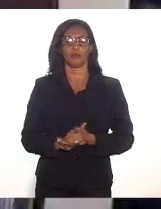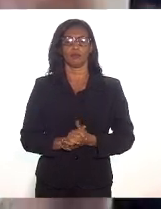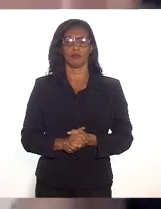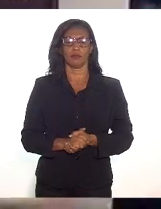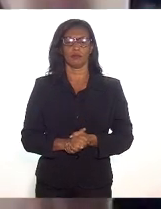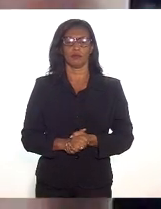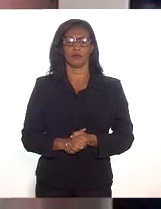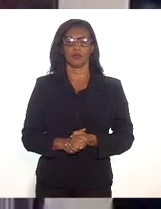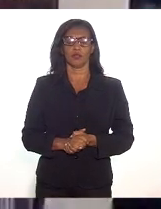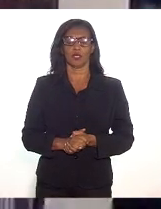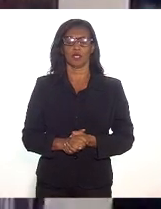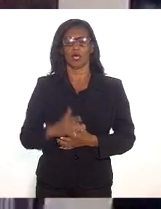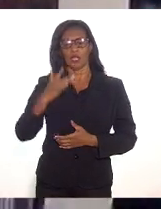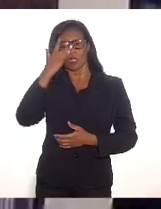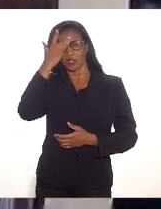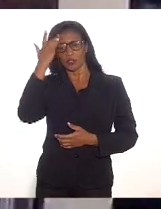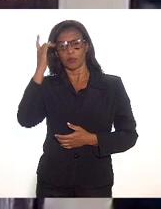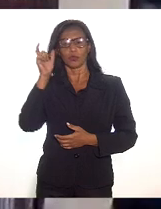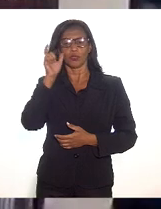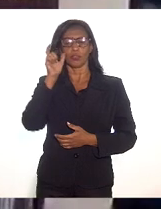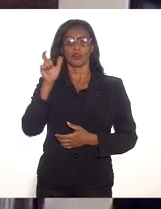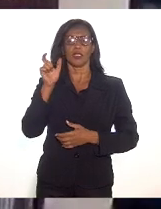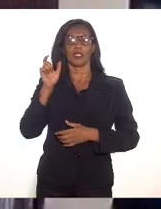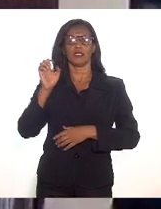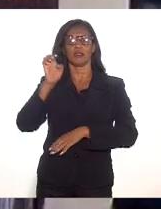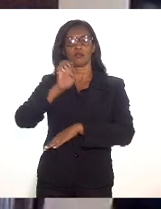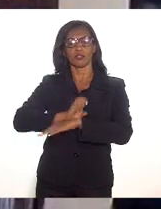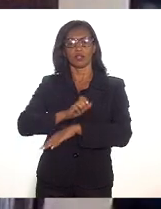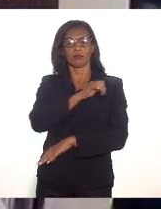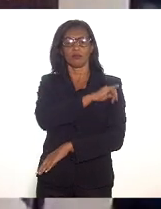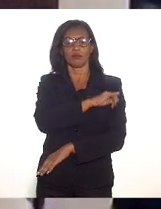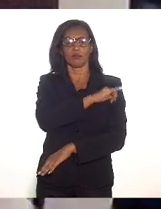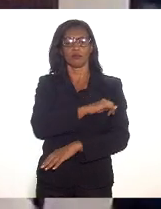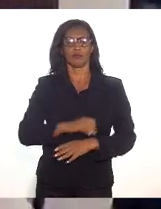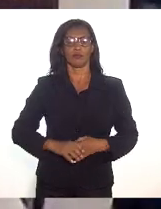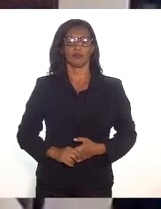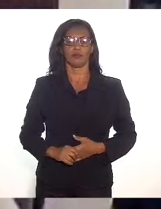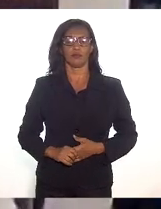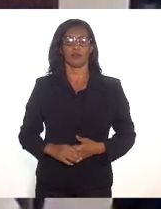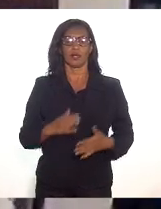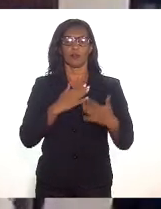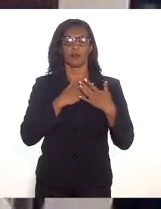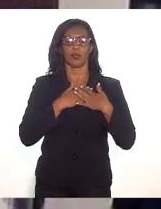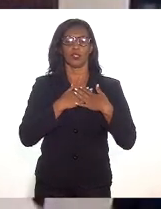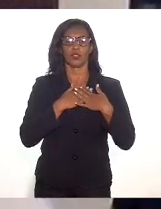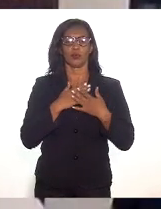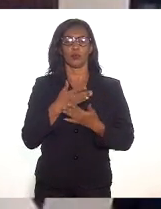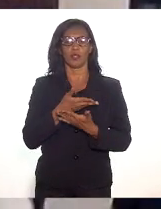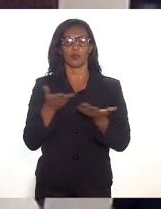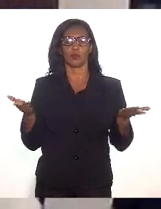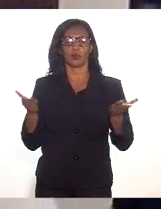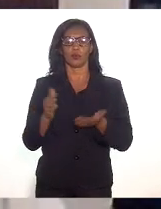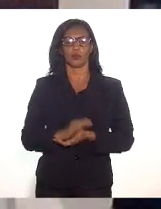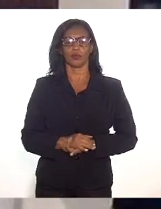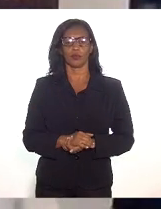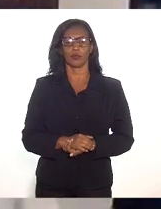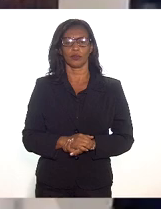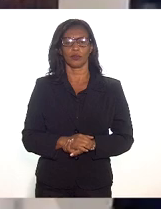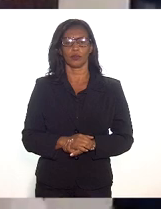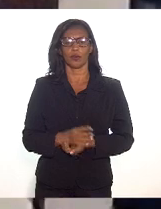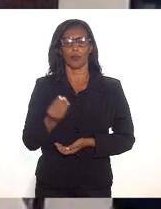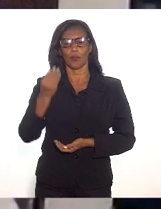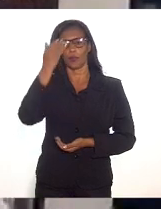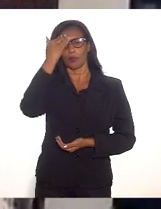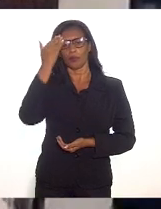advogam exatamente o Estado mínimo. Portanto, minhas considerações eram essas. Muito